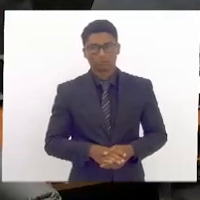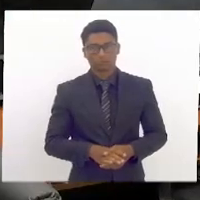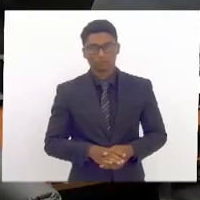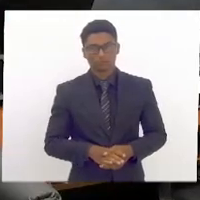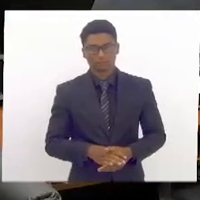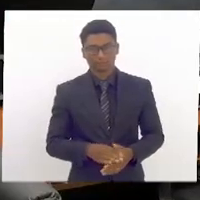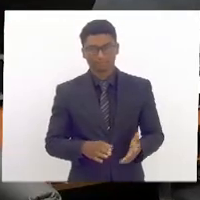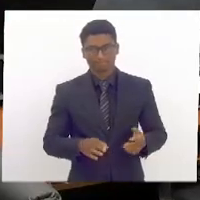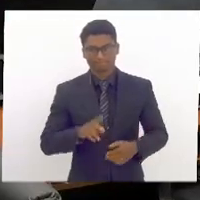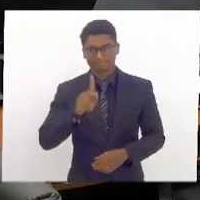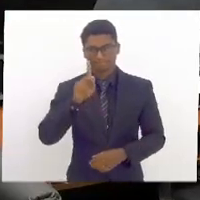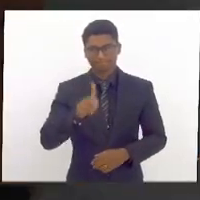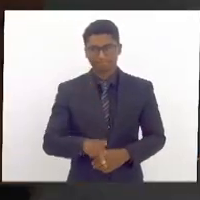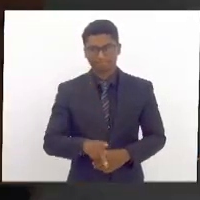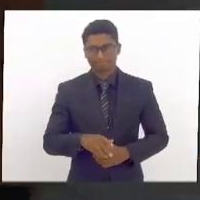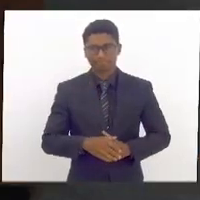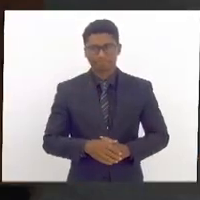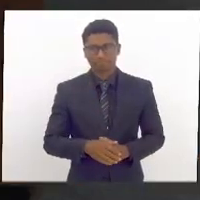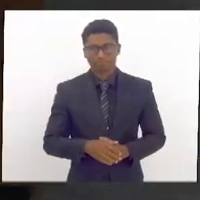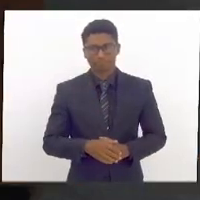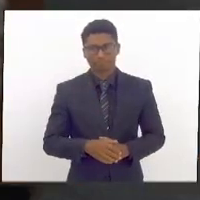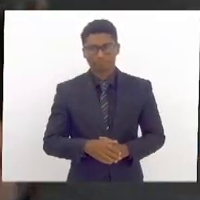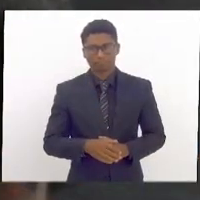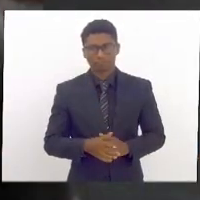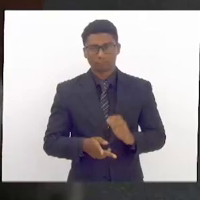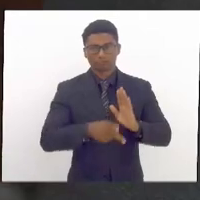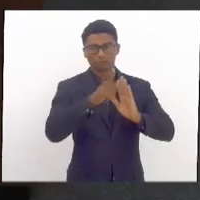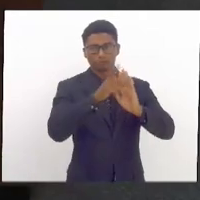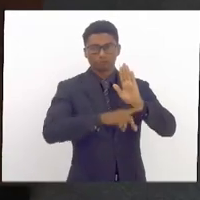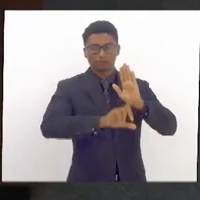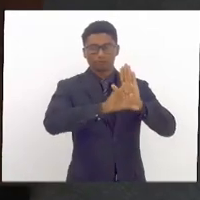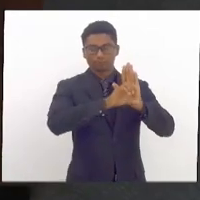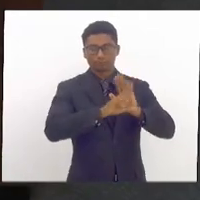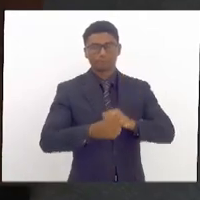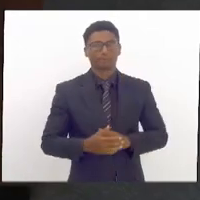Presidente, presidenta, trata-se do projeto